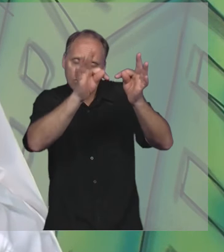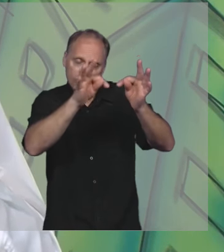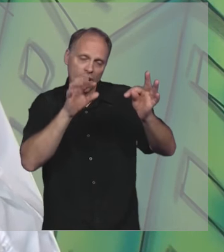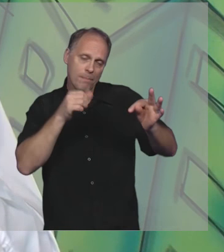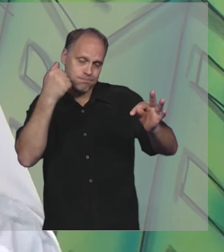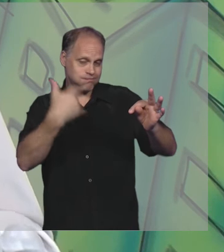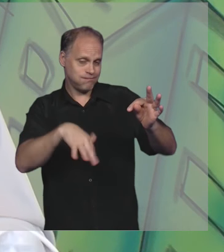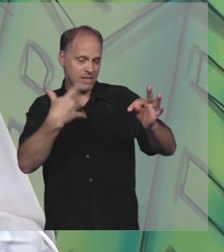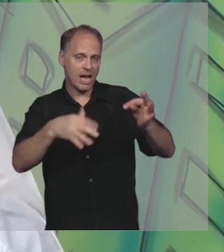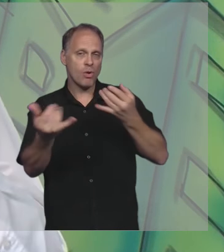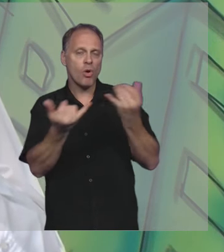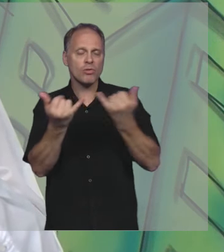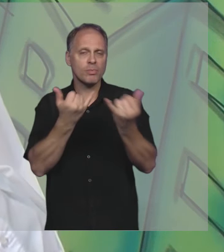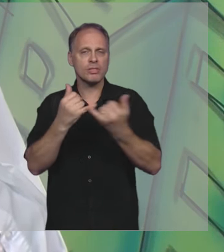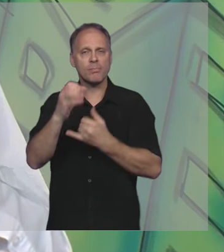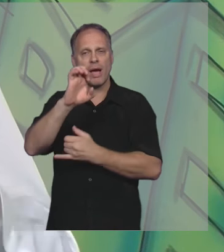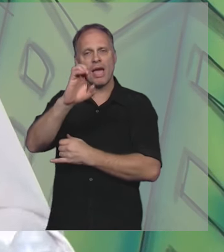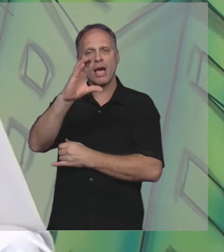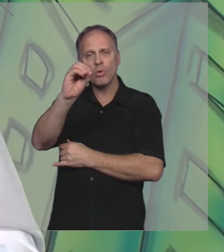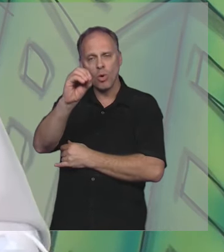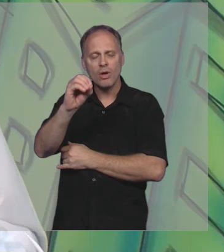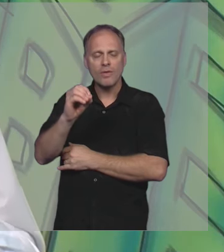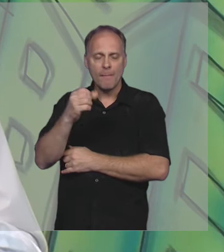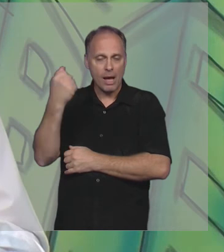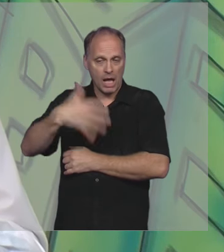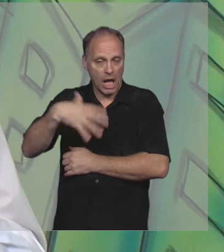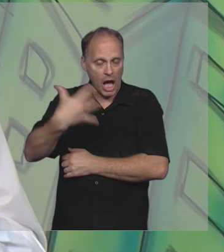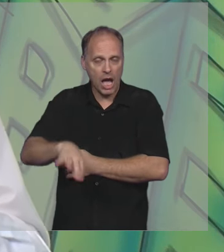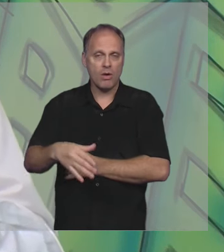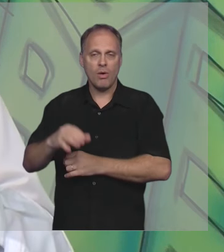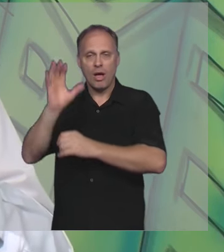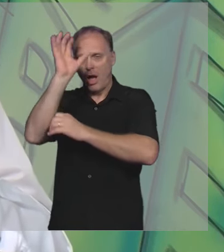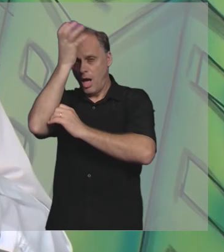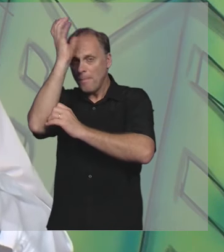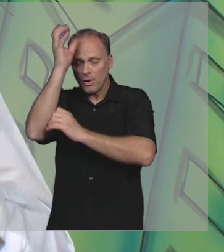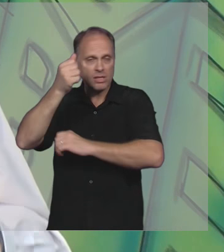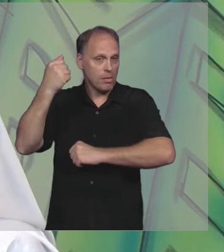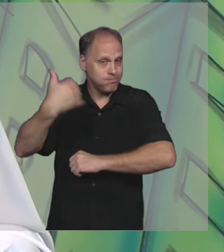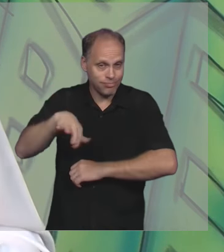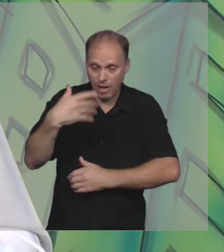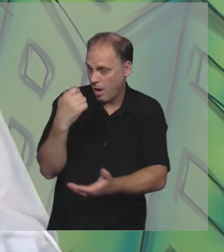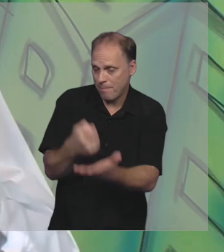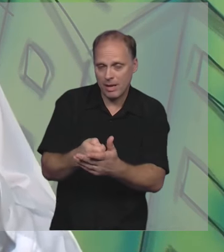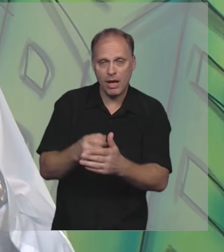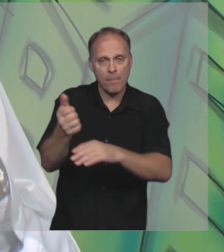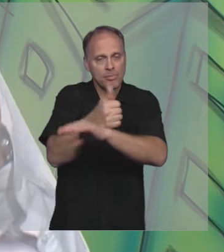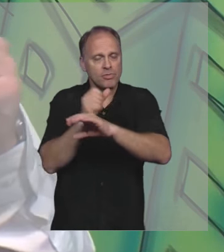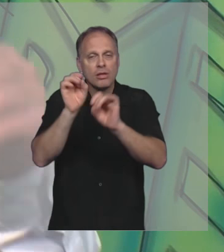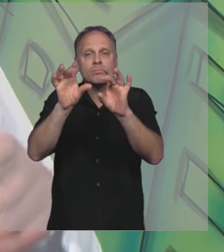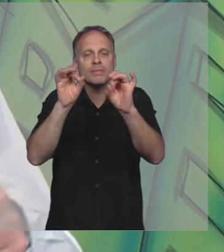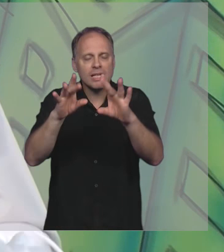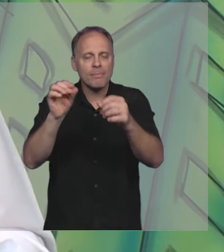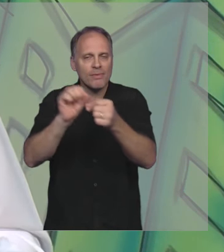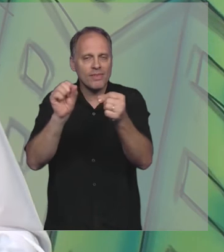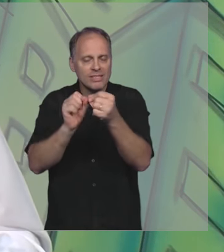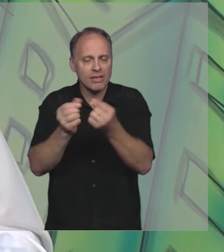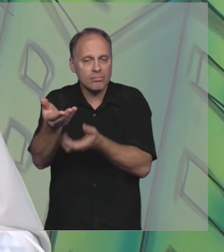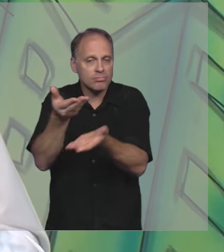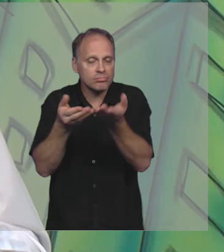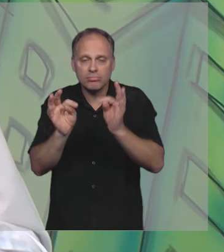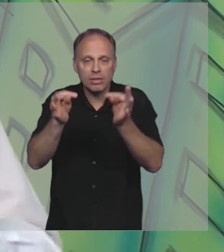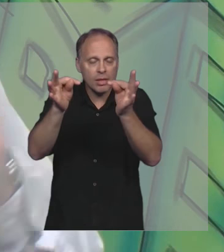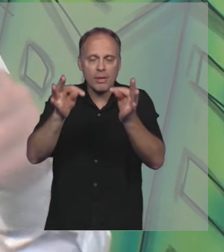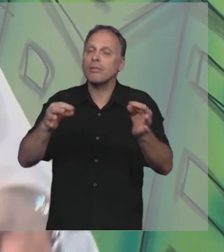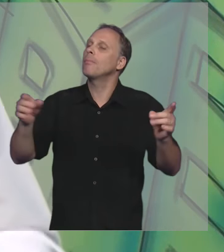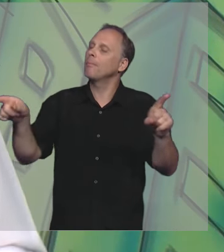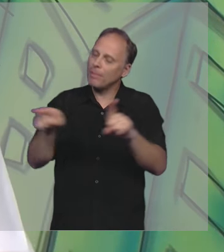um aparelho de ecografia custa mais caro, uma ambulância custa mais caro, um profissional especializado para fazer um